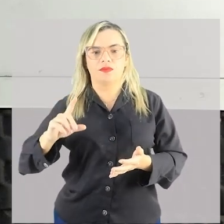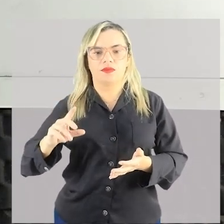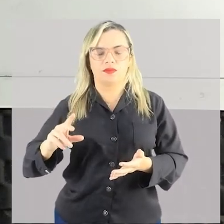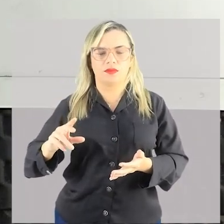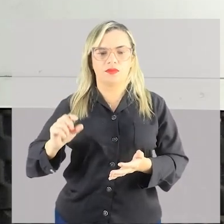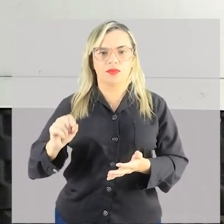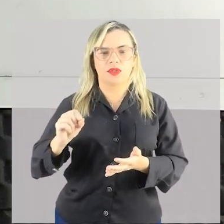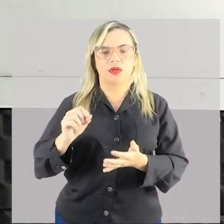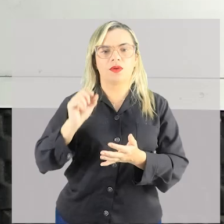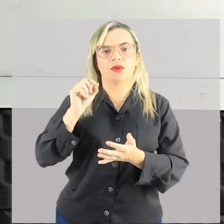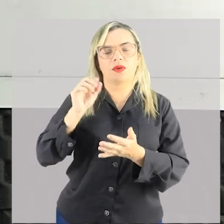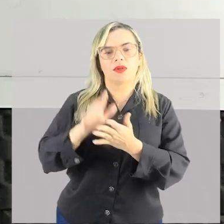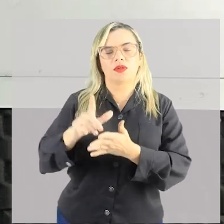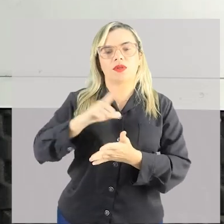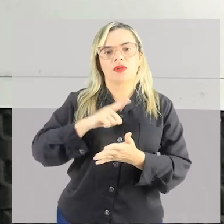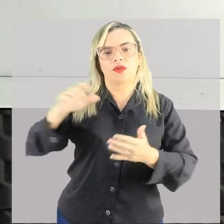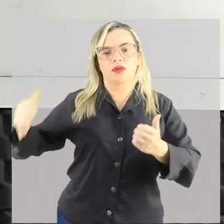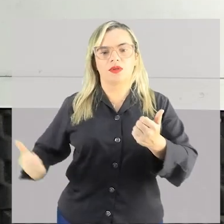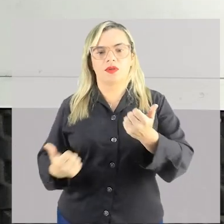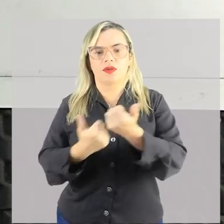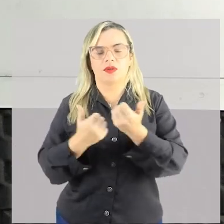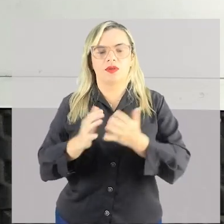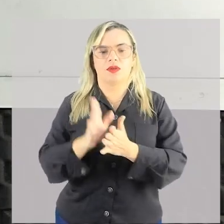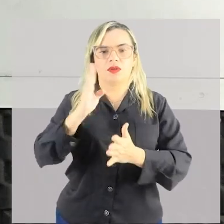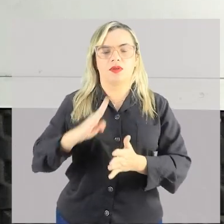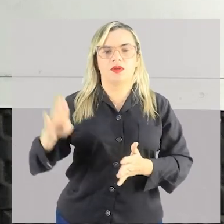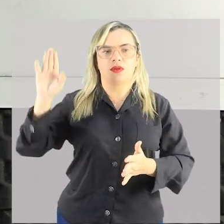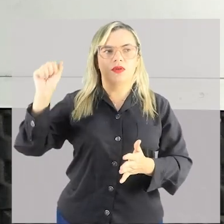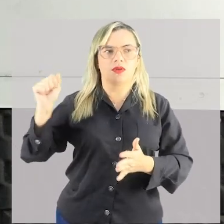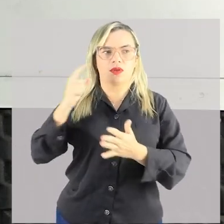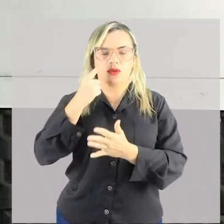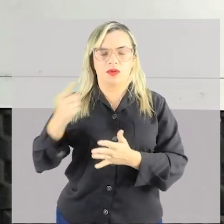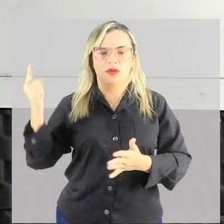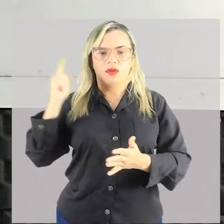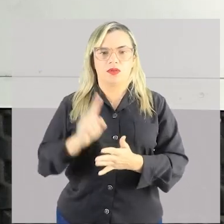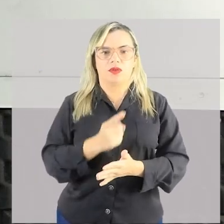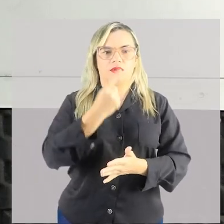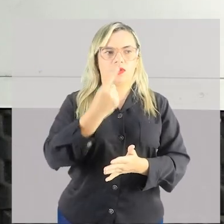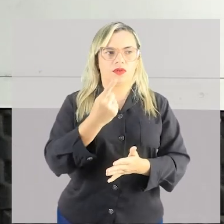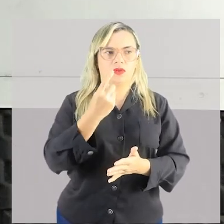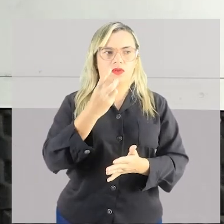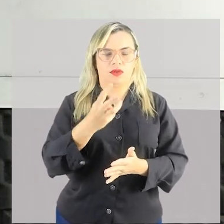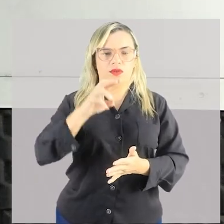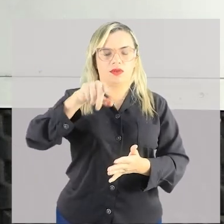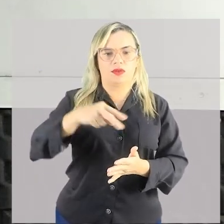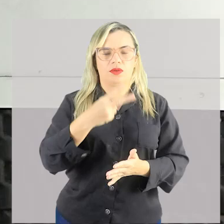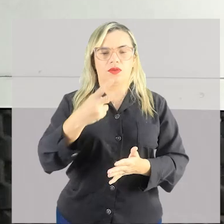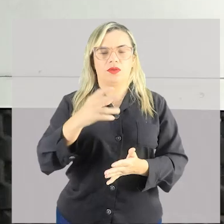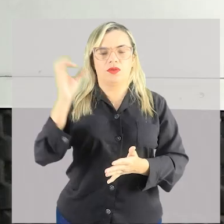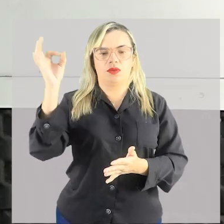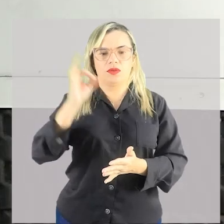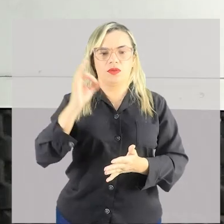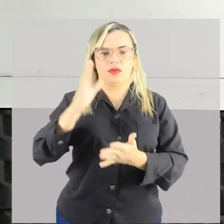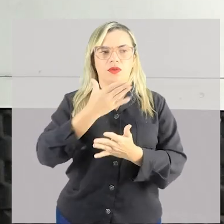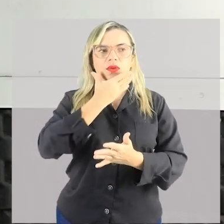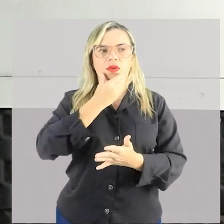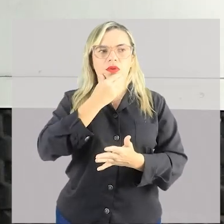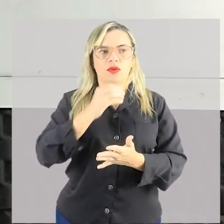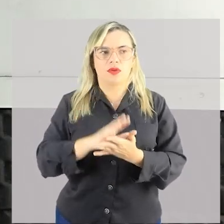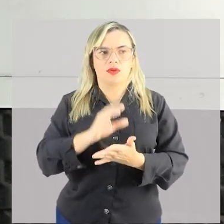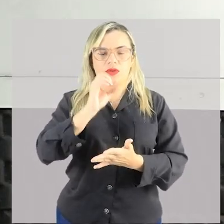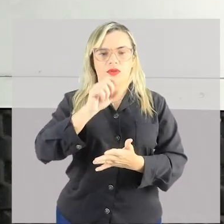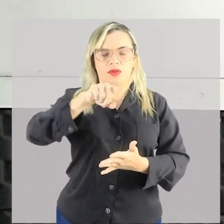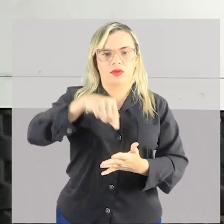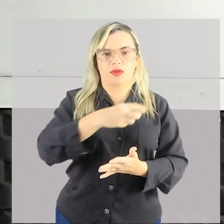do candidato a que são 13,2 de homens e 0,33 de mulheres tá